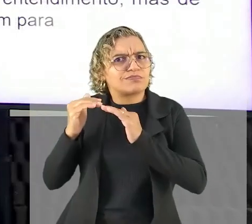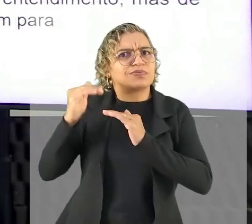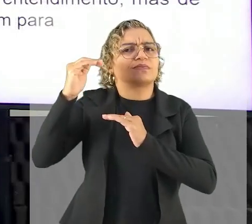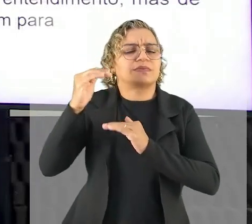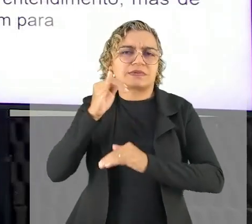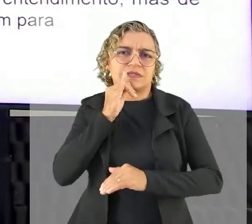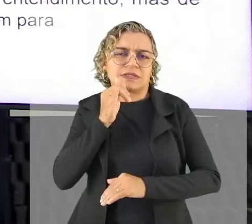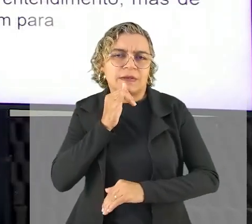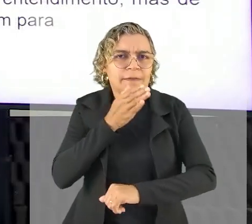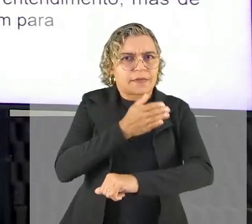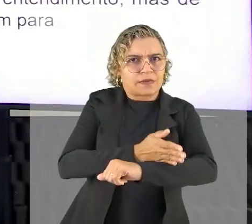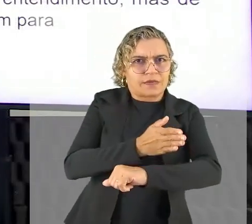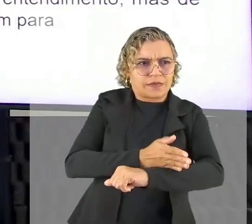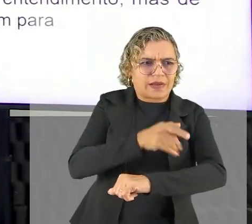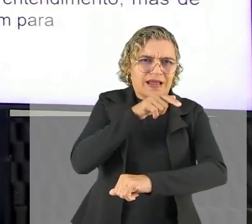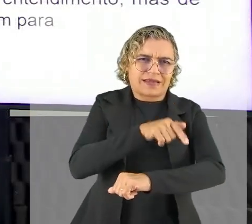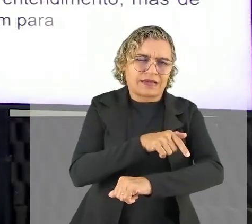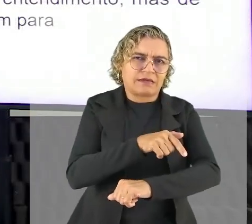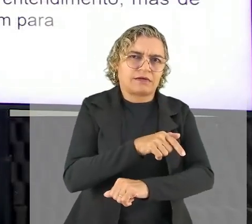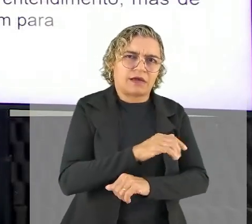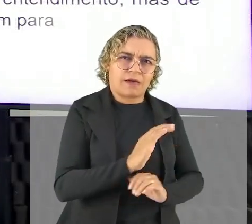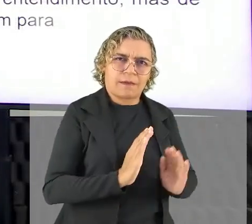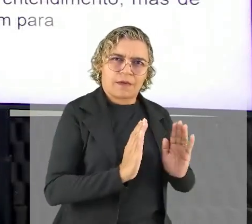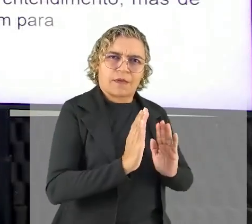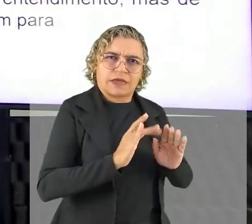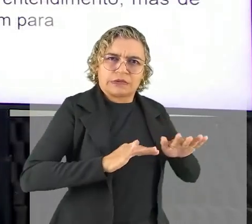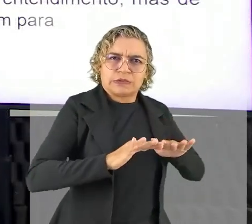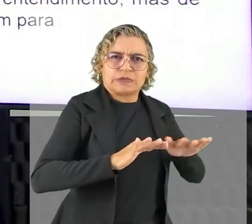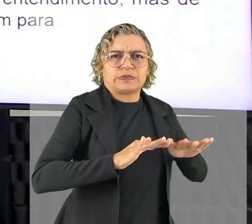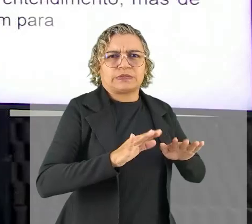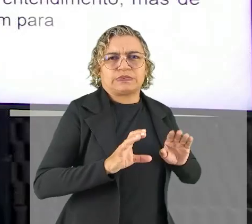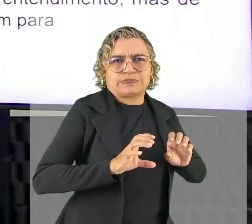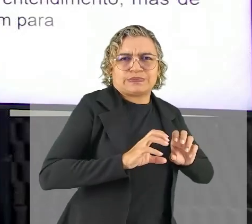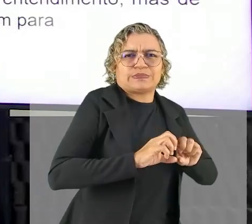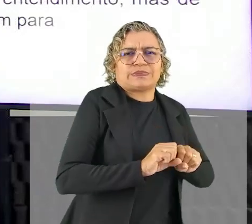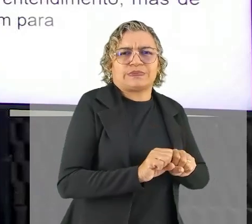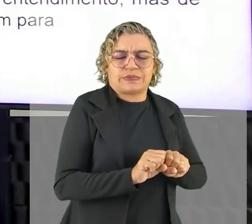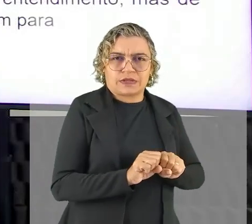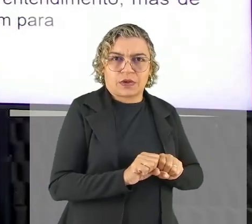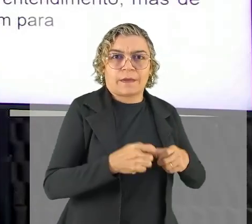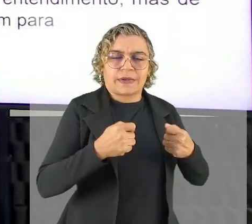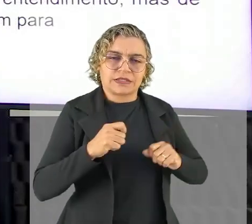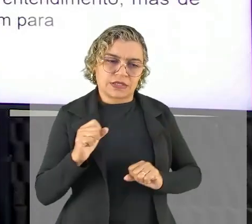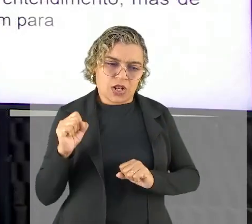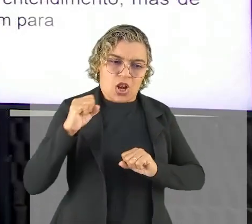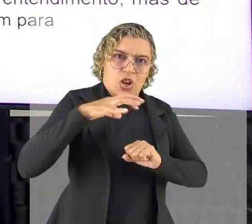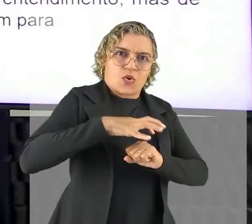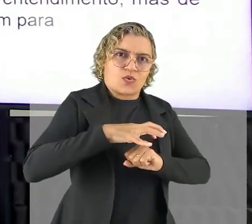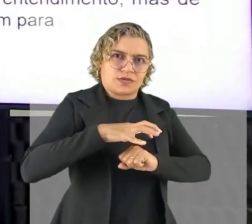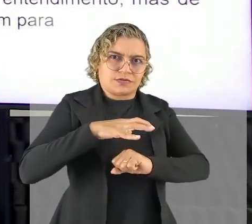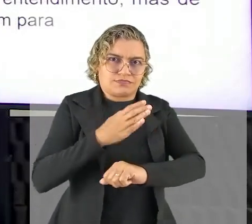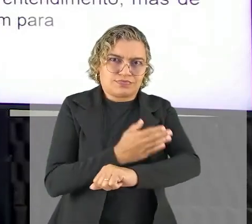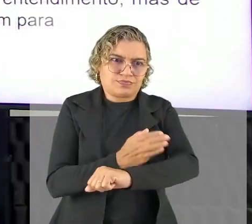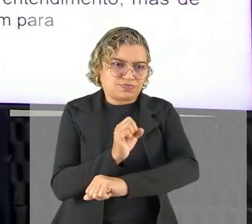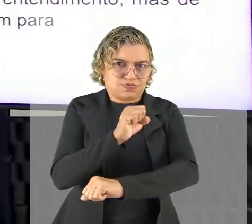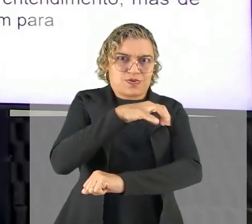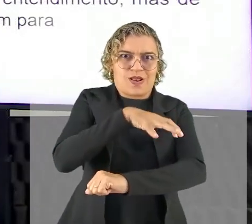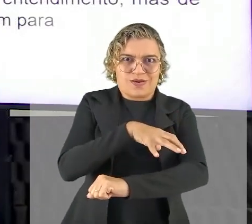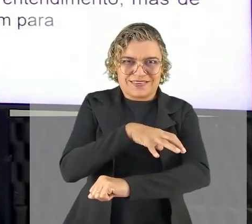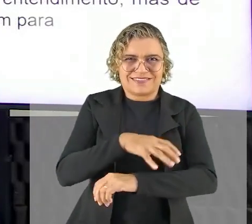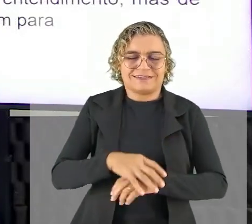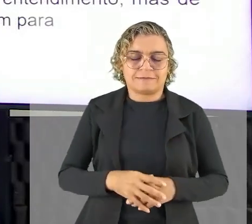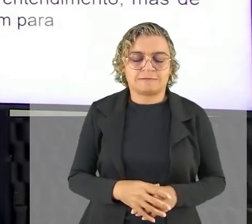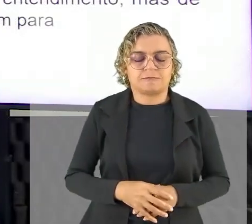Período medieval, idade das trevas. Então o que ele está querendo é jogar luz sobre essas trevas, né, com esse iluminismo.